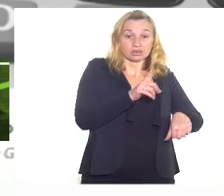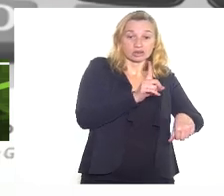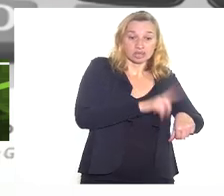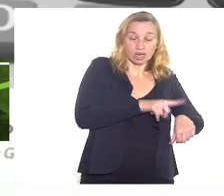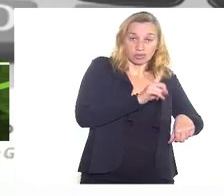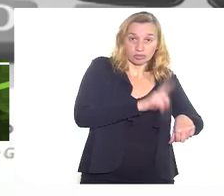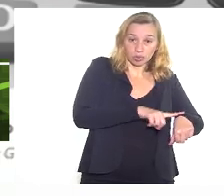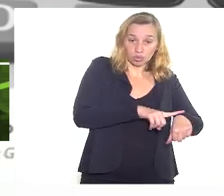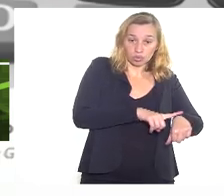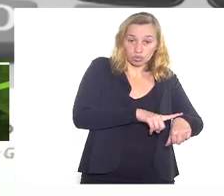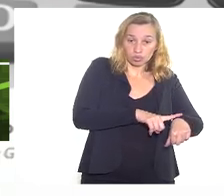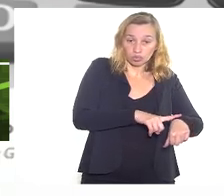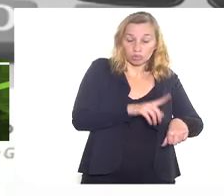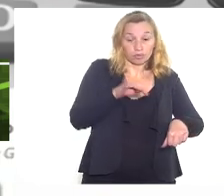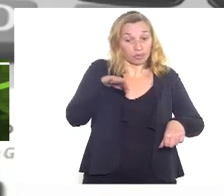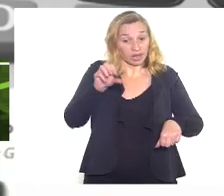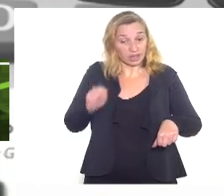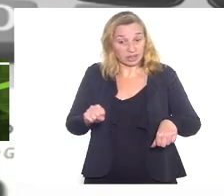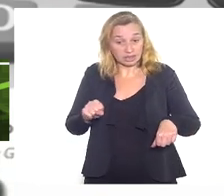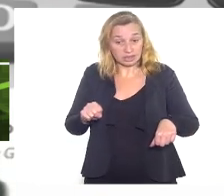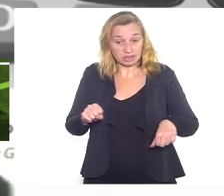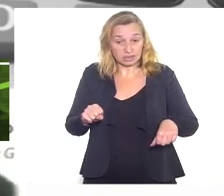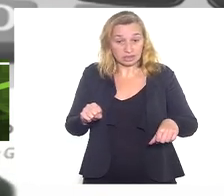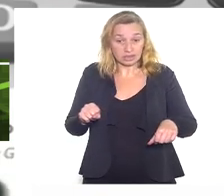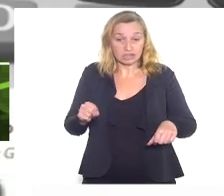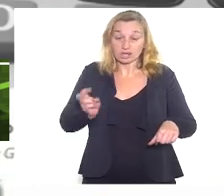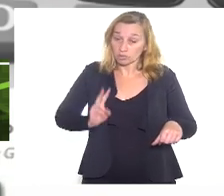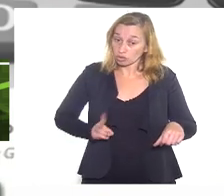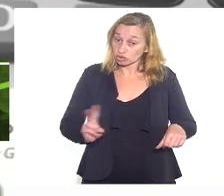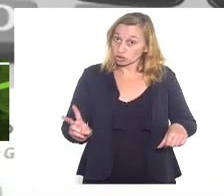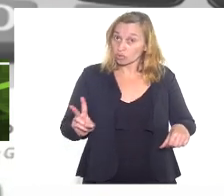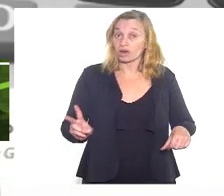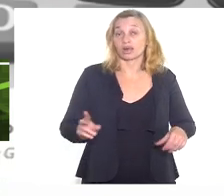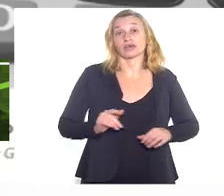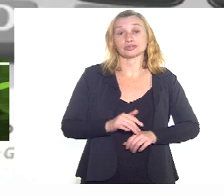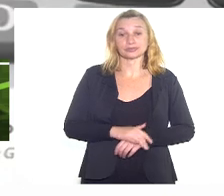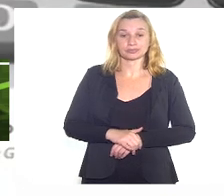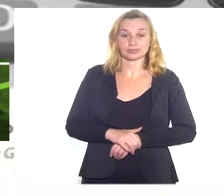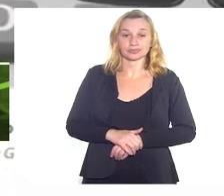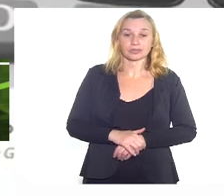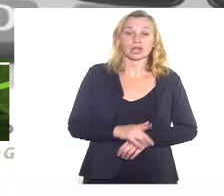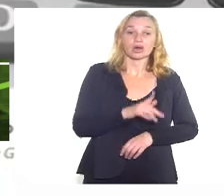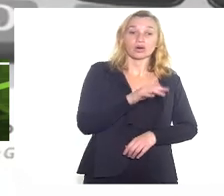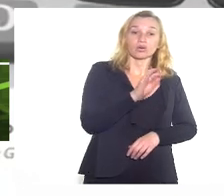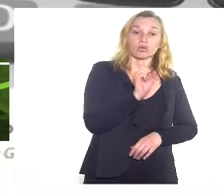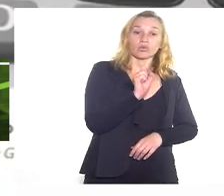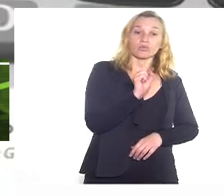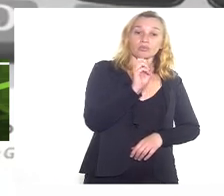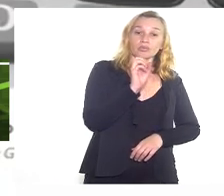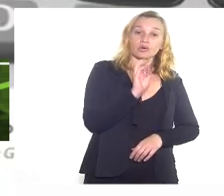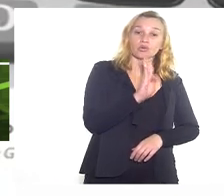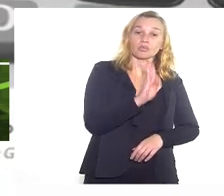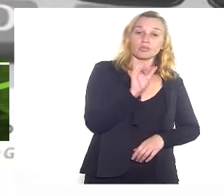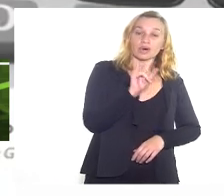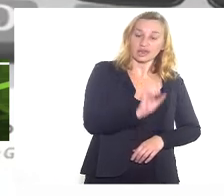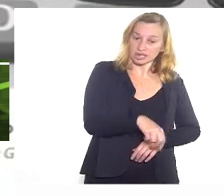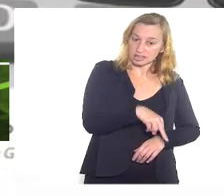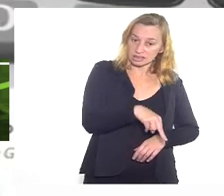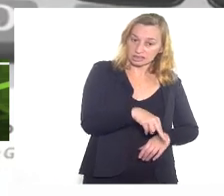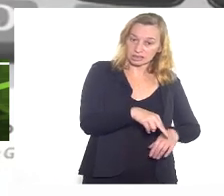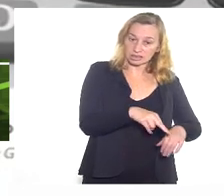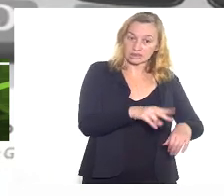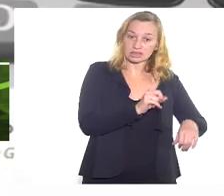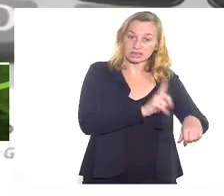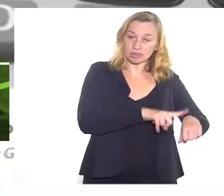temporário e bens de caráter permanente. Os bens de caráter temporário, basicamente,